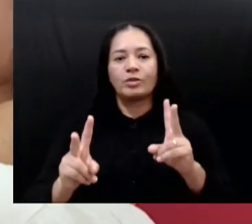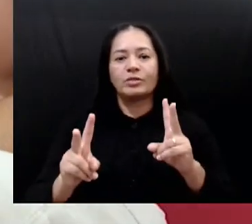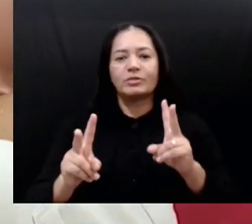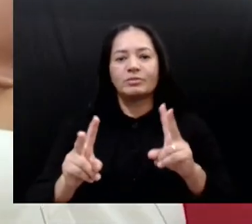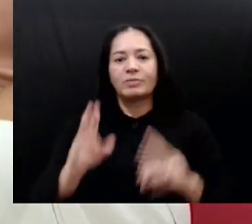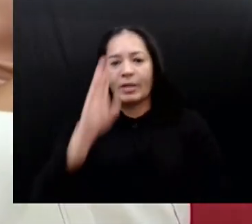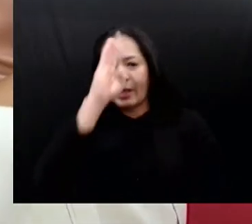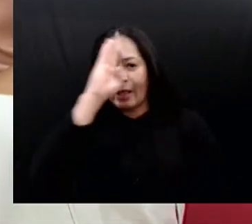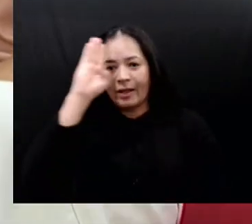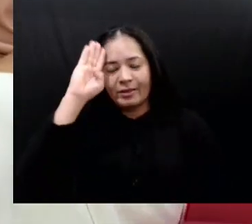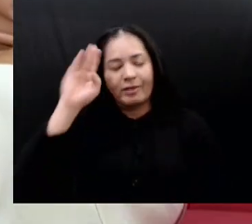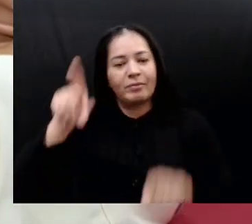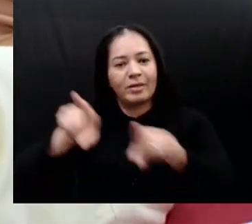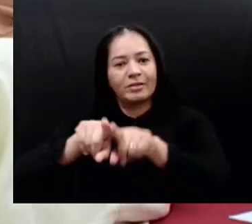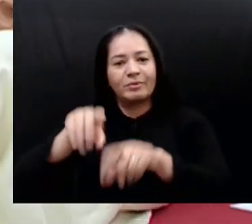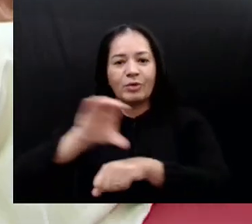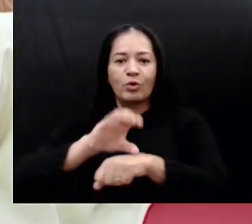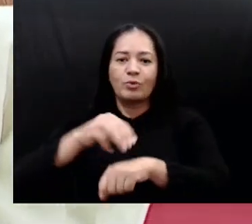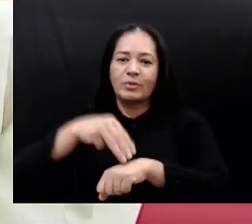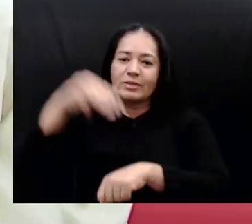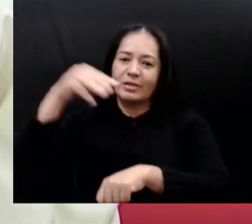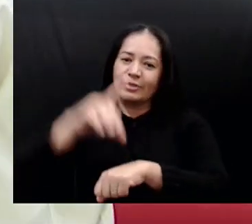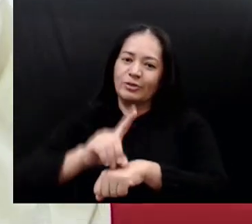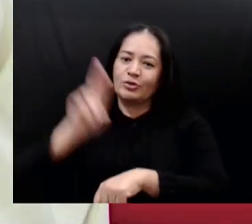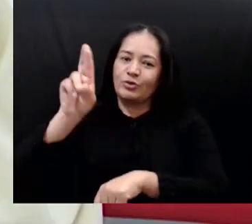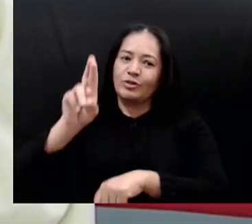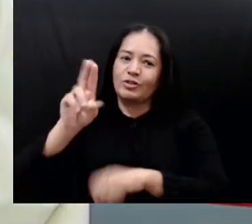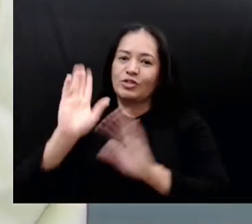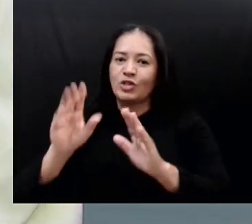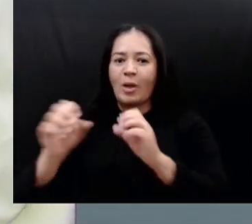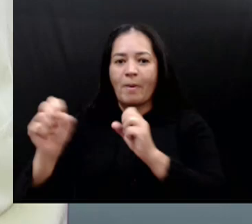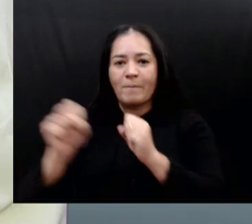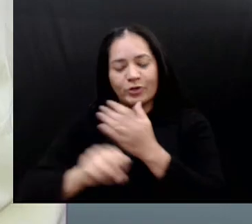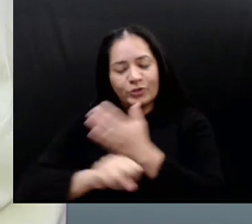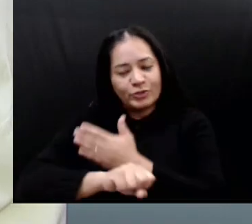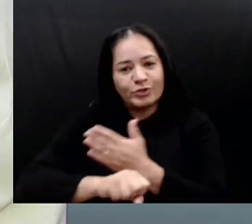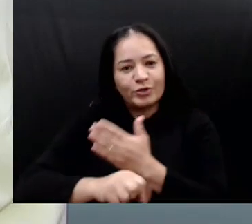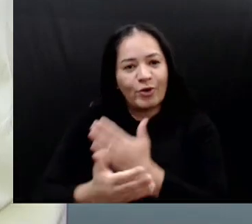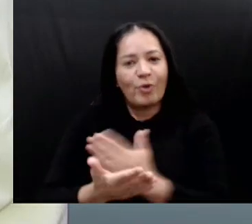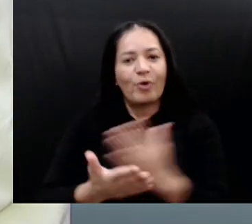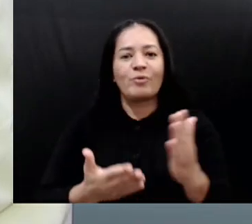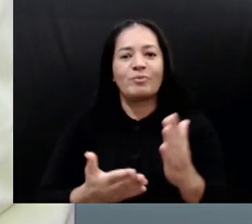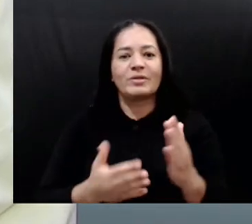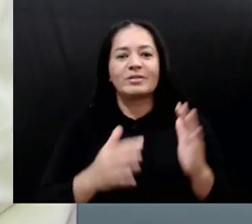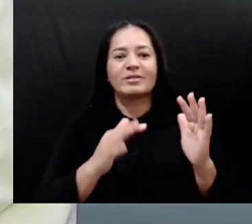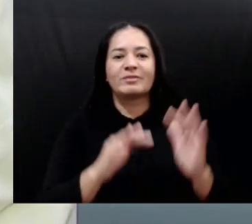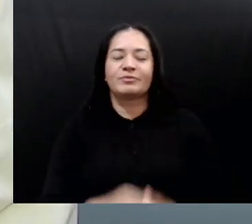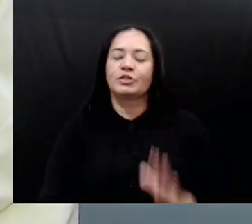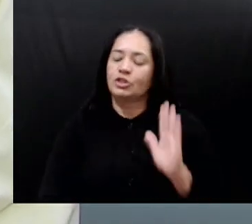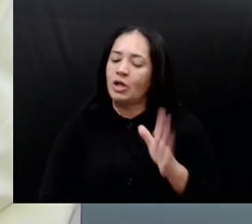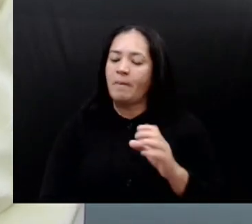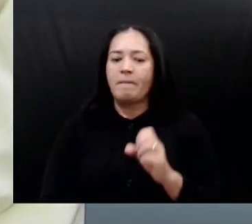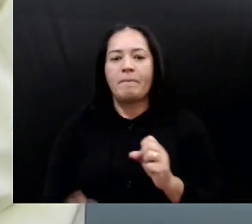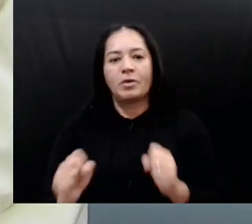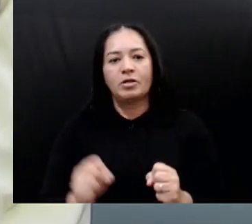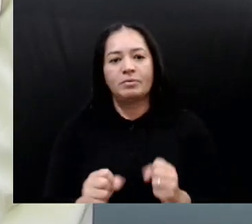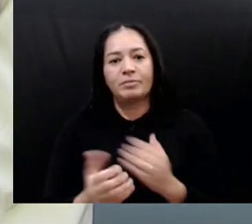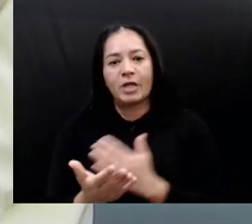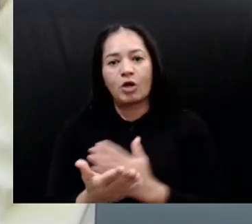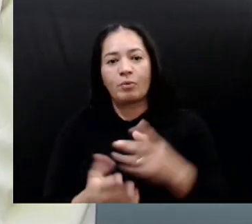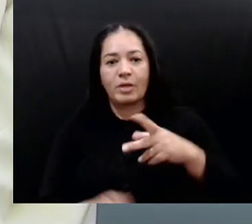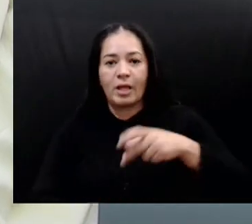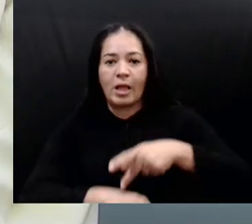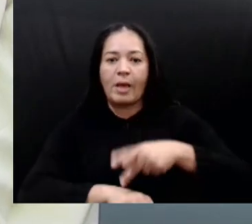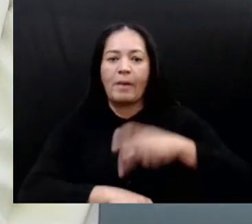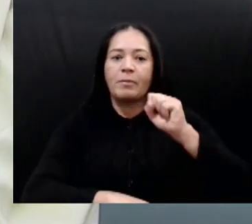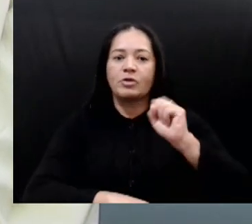mestrado e doutorado. Boa, já pode iniciar a pós-graduação assim que terminar a graduação. Exato. Para começar a pós, basta ele ter concluído